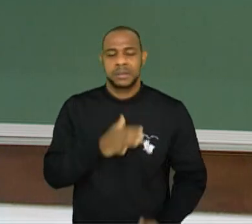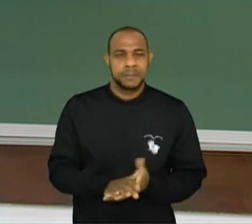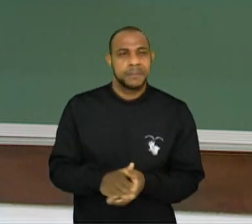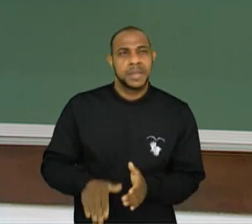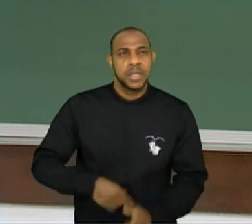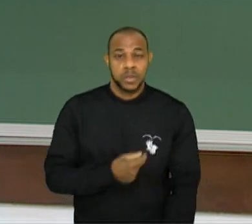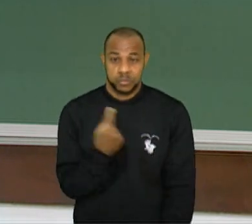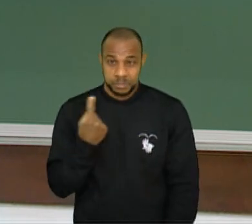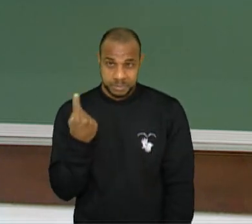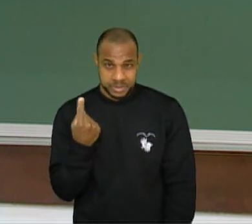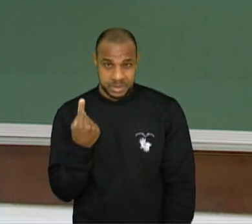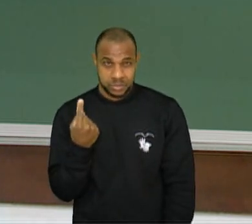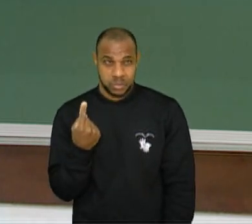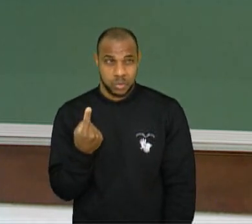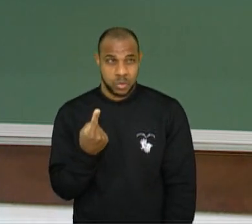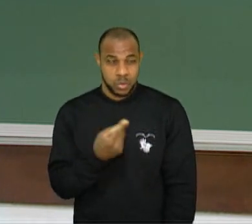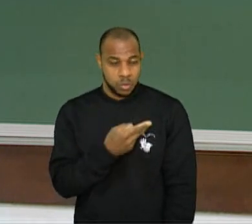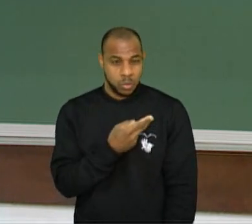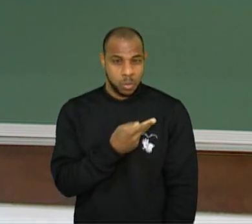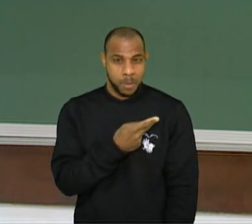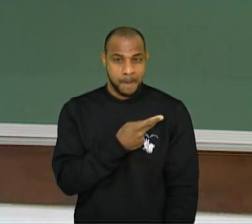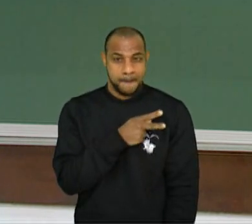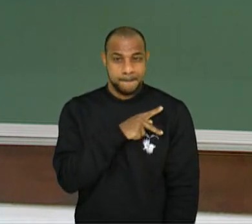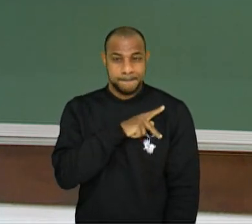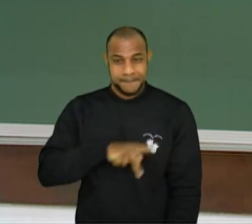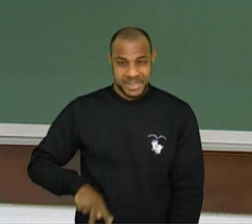1º, o presidente João Goulart